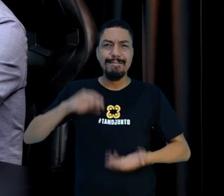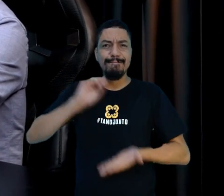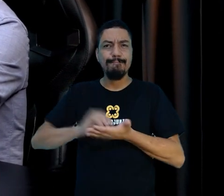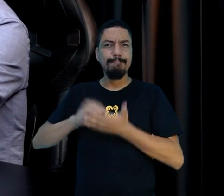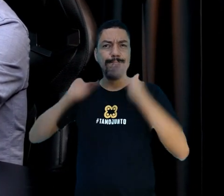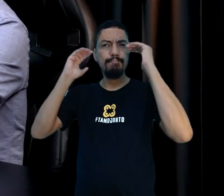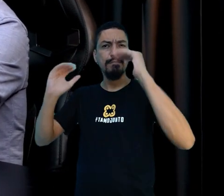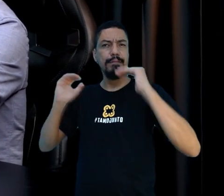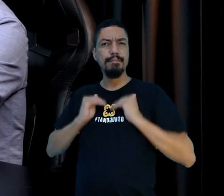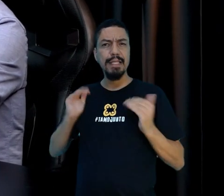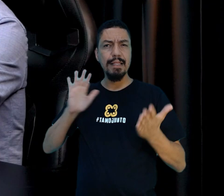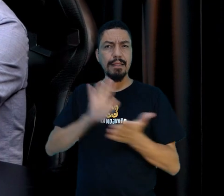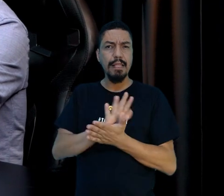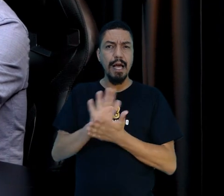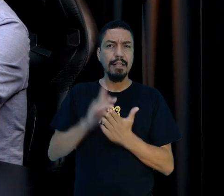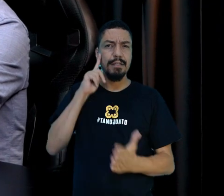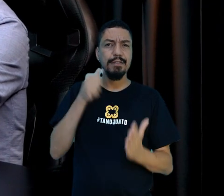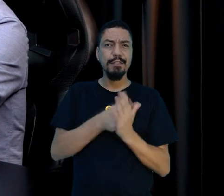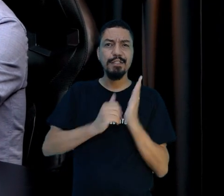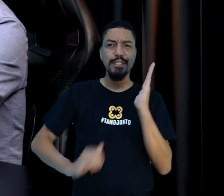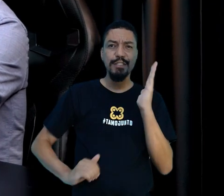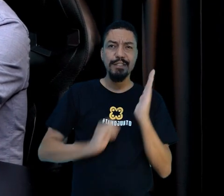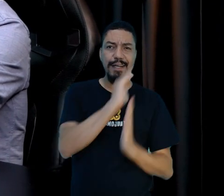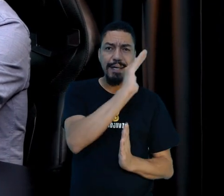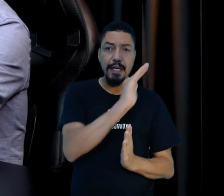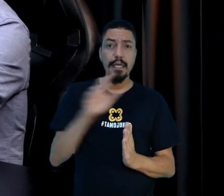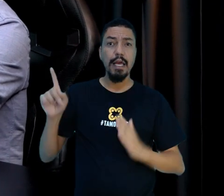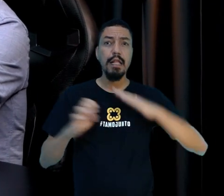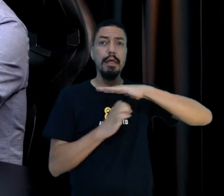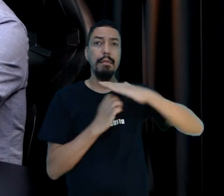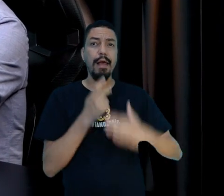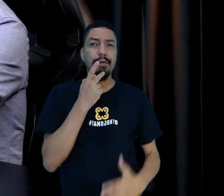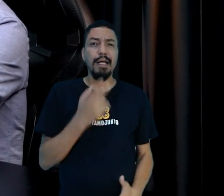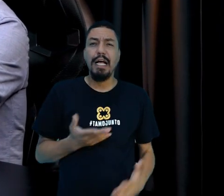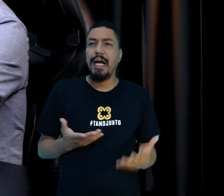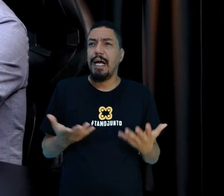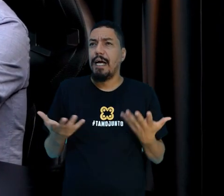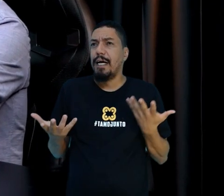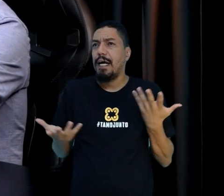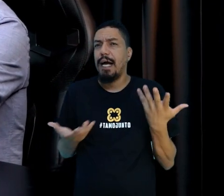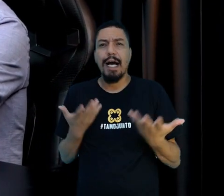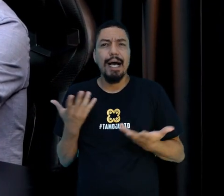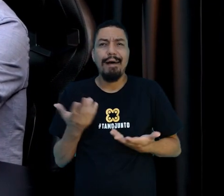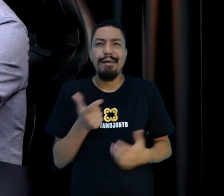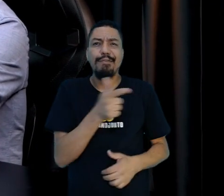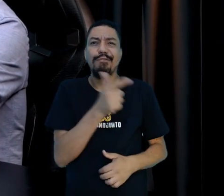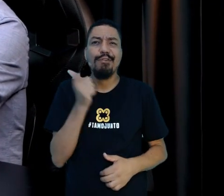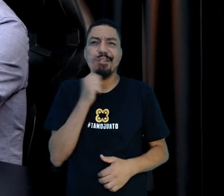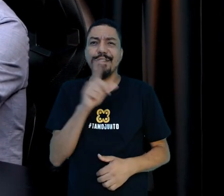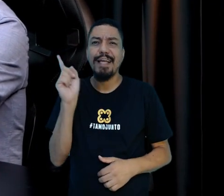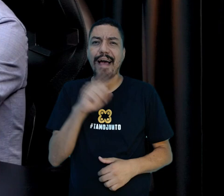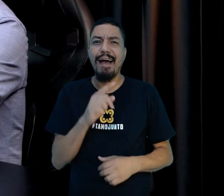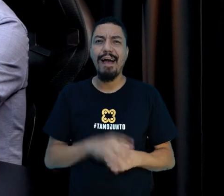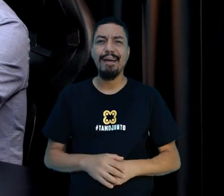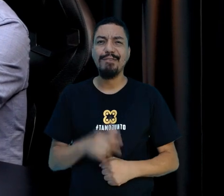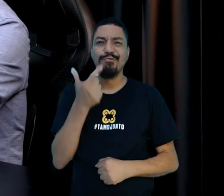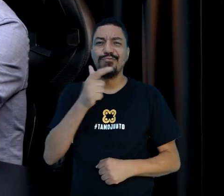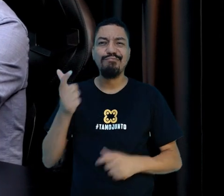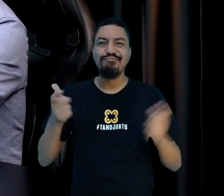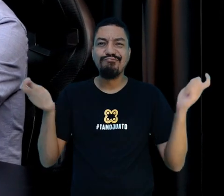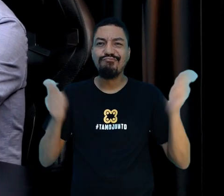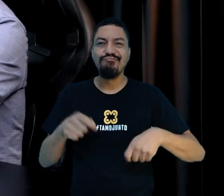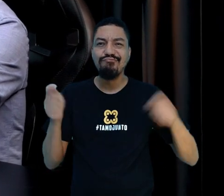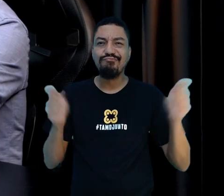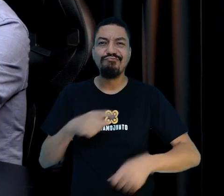elas são desrespeitadas, porque são violentadas, elas escolhem sair, e aí as empresas justificam. Não deu conta, não